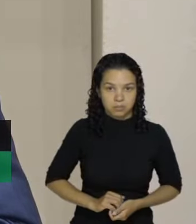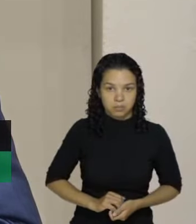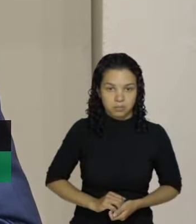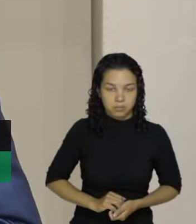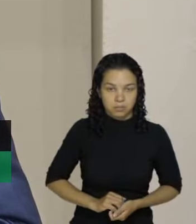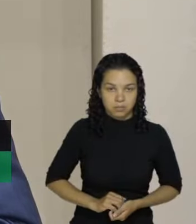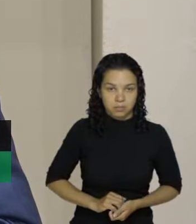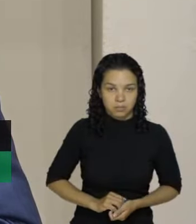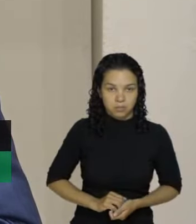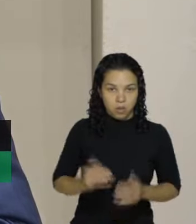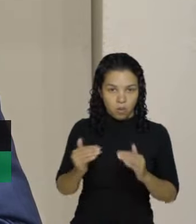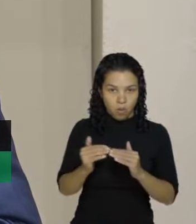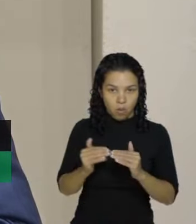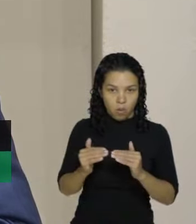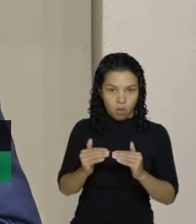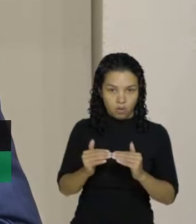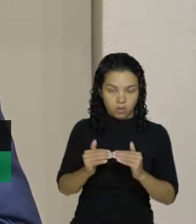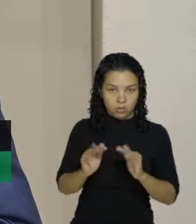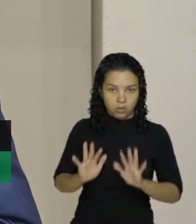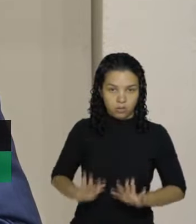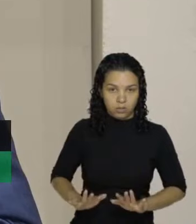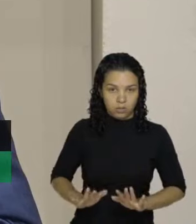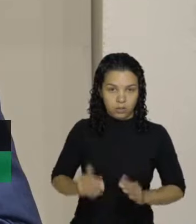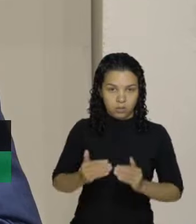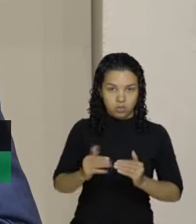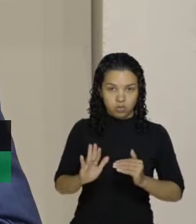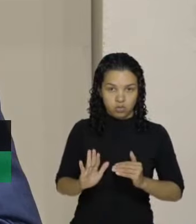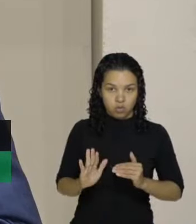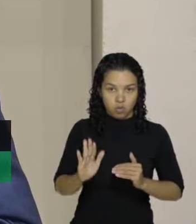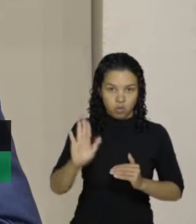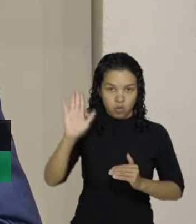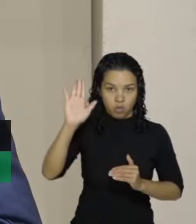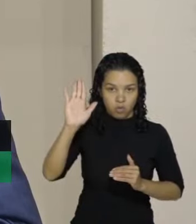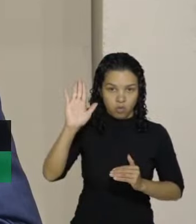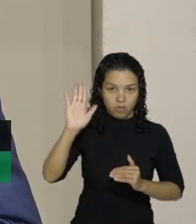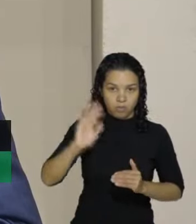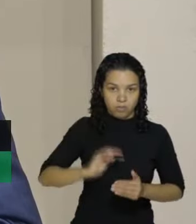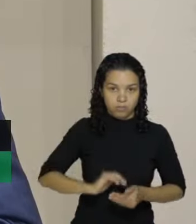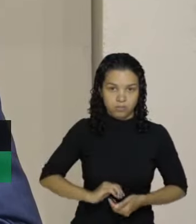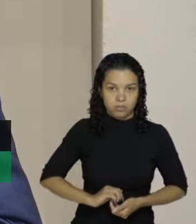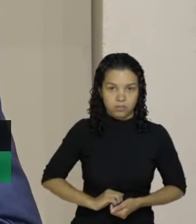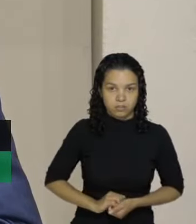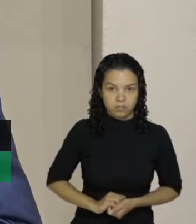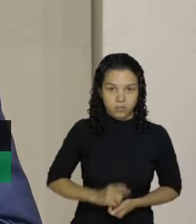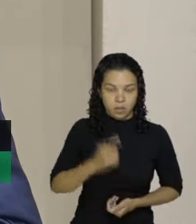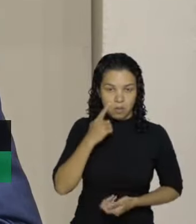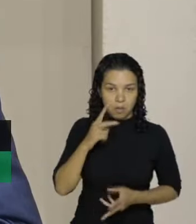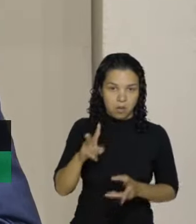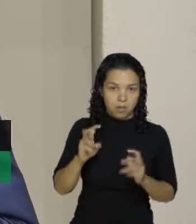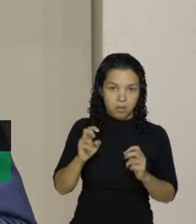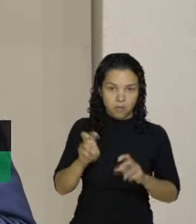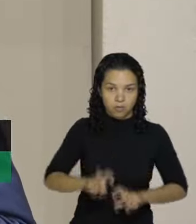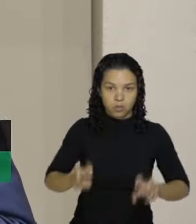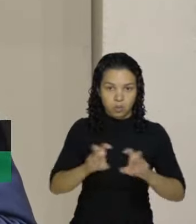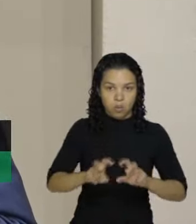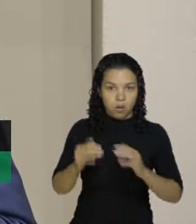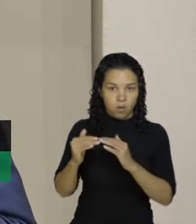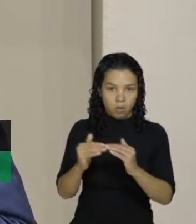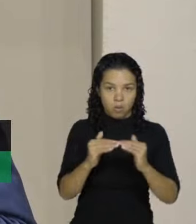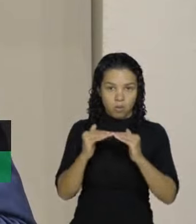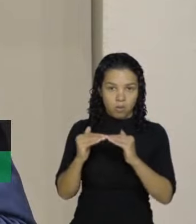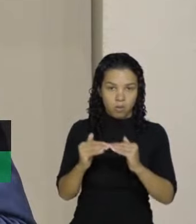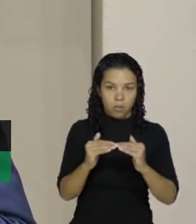Os que concordam permaneçam como se encontram, os que discordam se manifestem. Vejo que de forma virtual todos estão